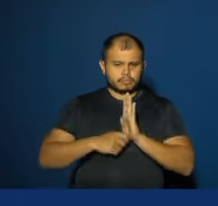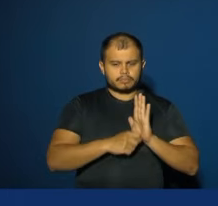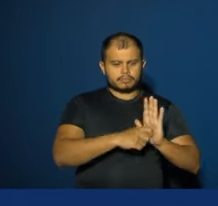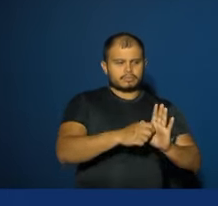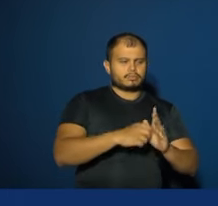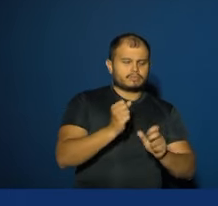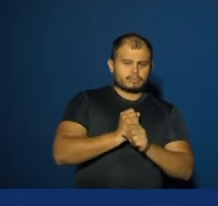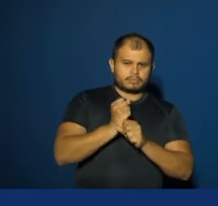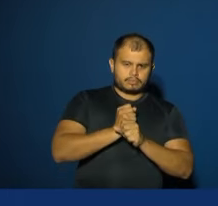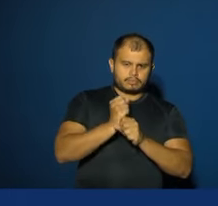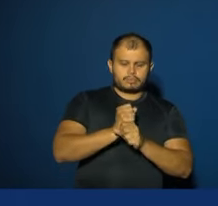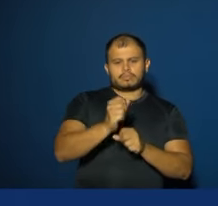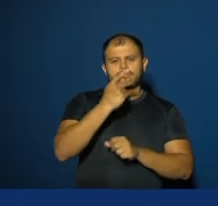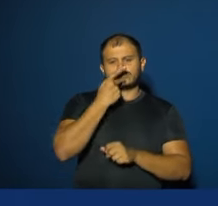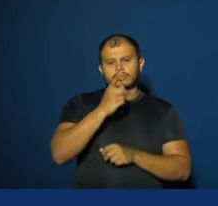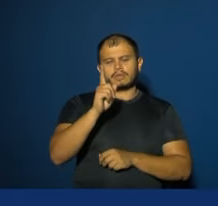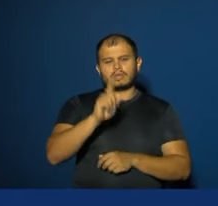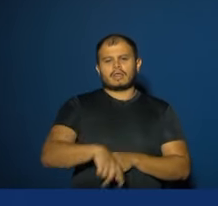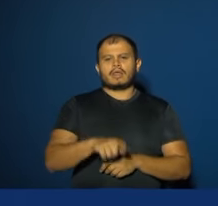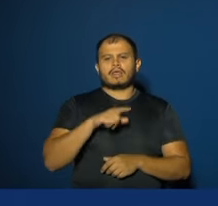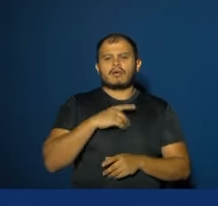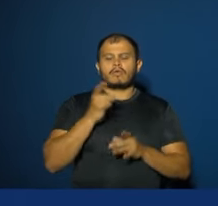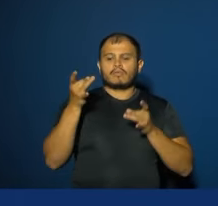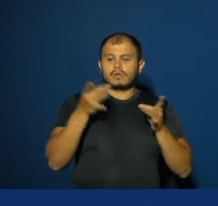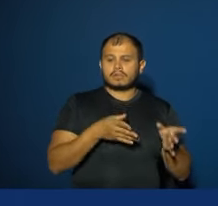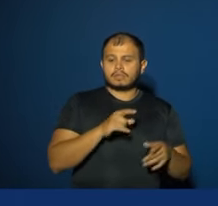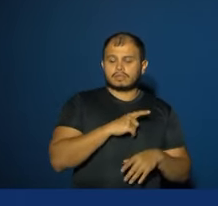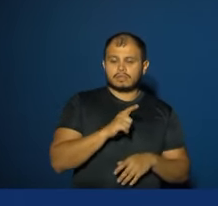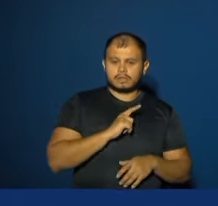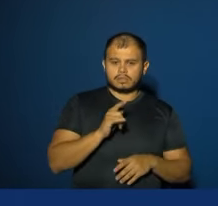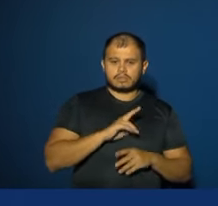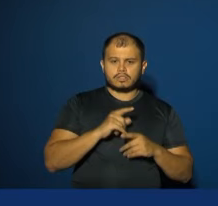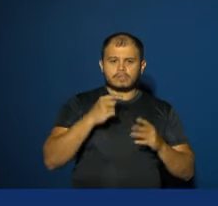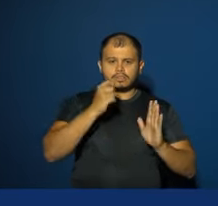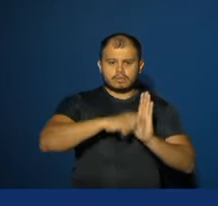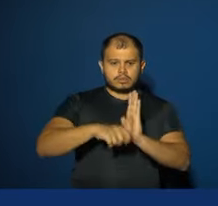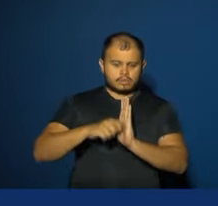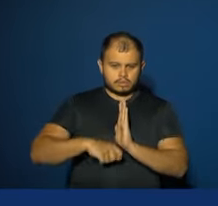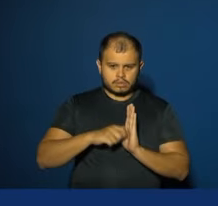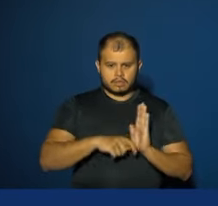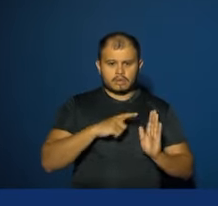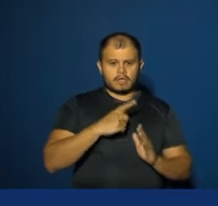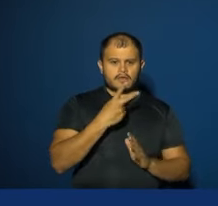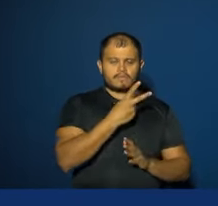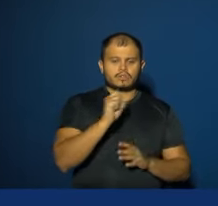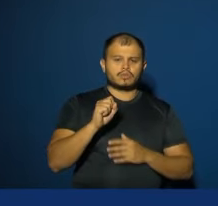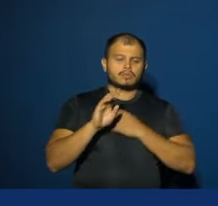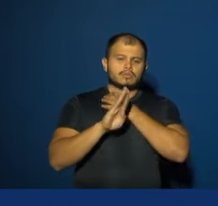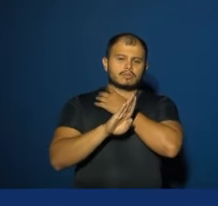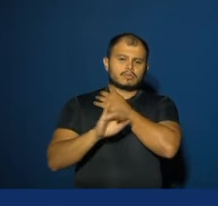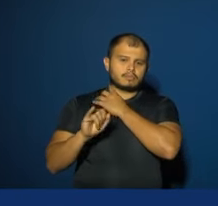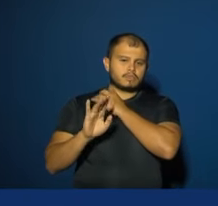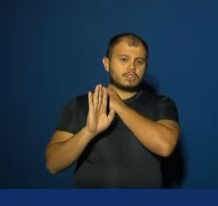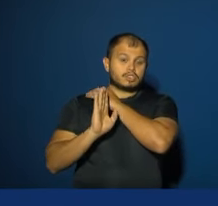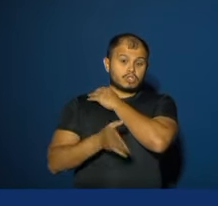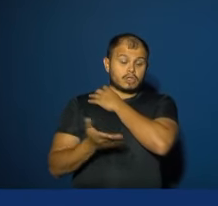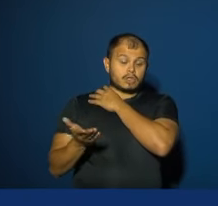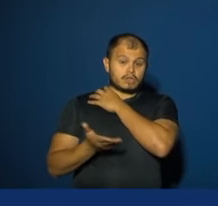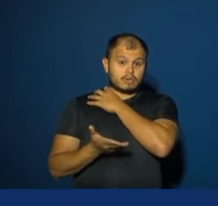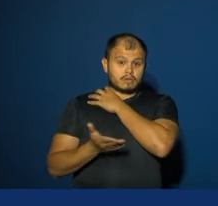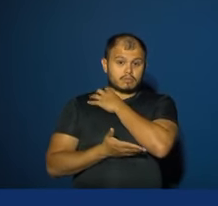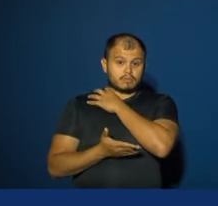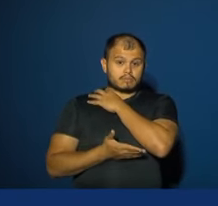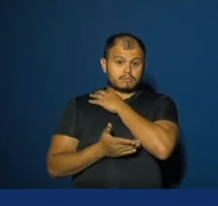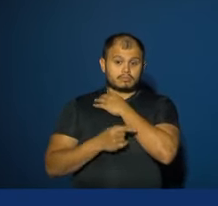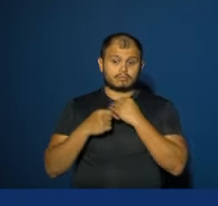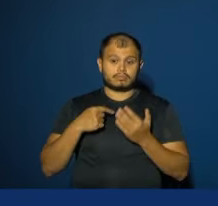próximos anos aquilo que nós chamamos o saldo remanescente das nossas obrigações contratuais ministros temos 28 bilhões já na nossa enfim nos nossos